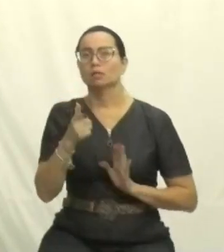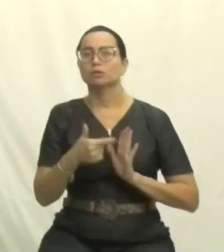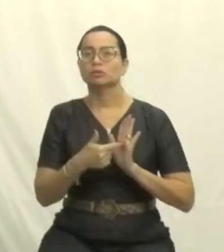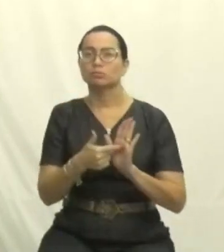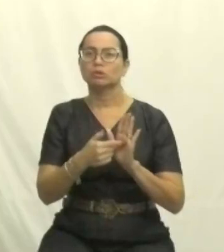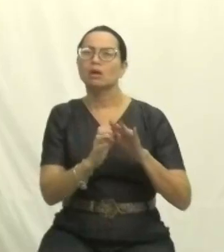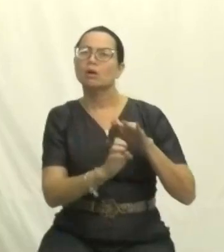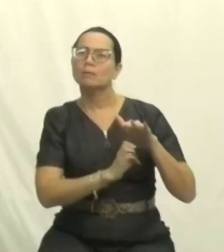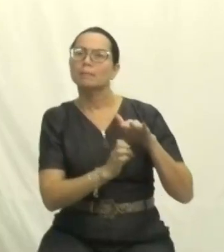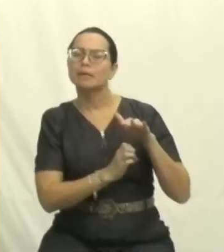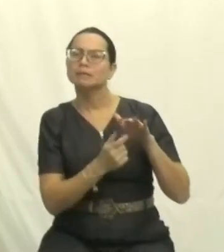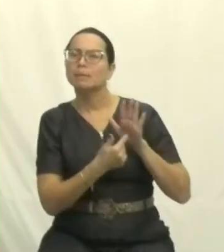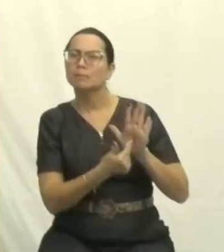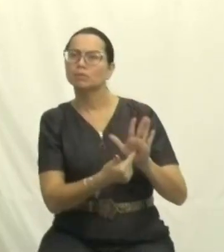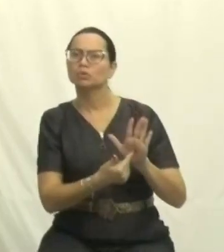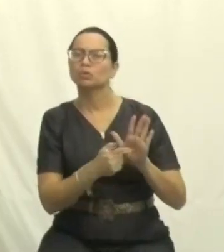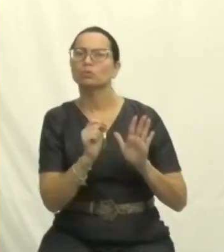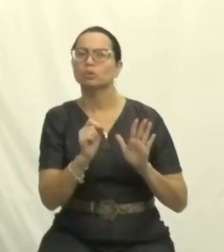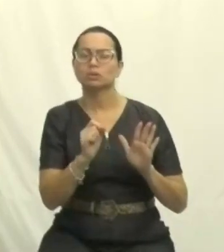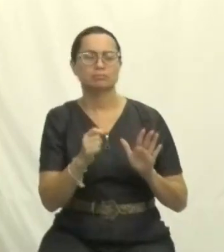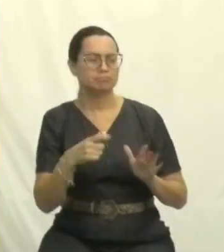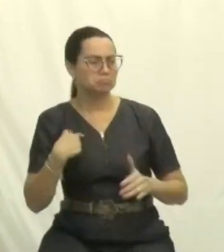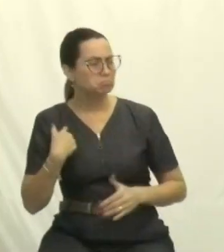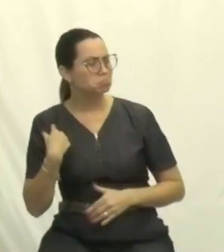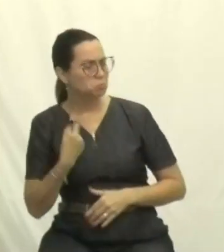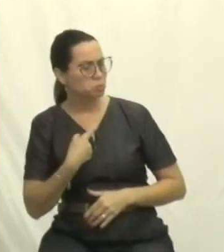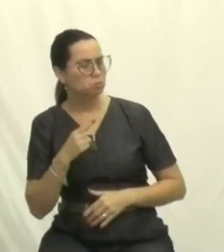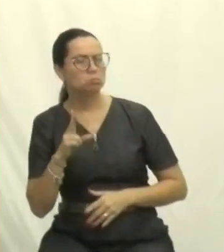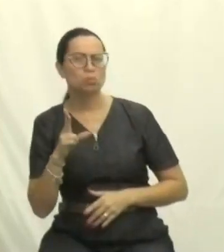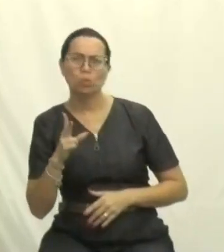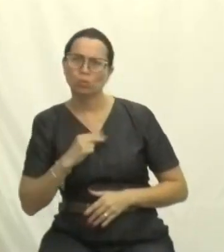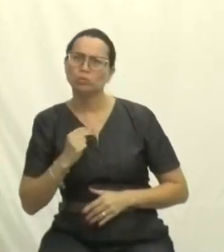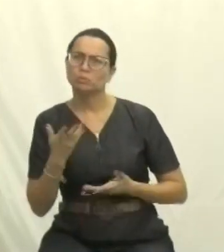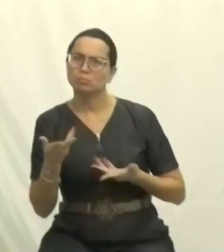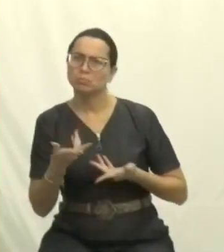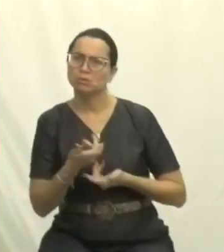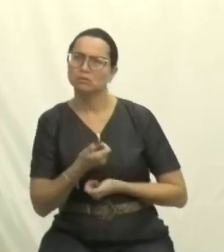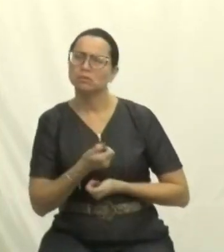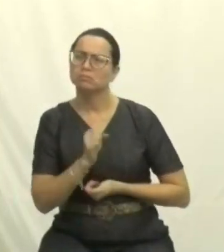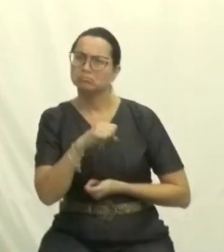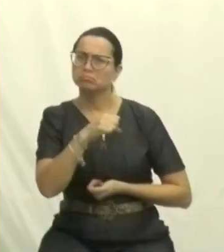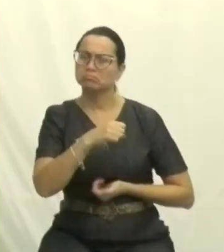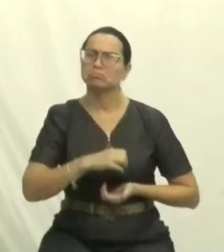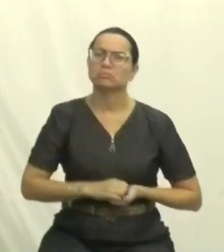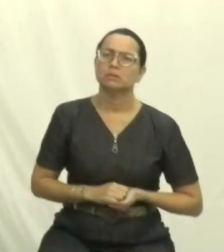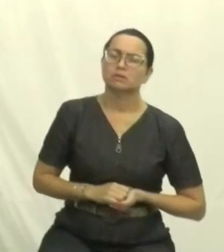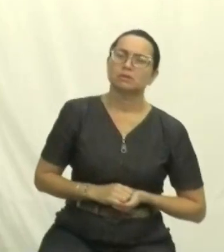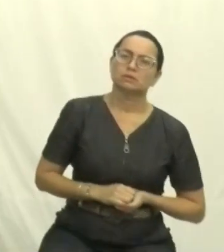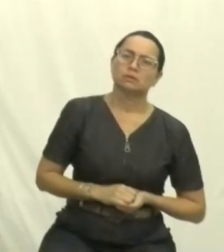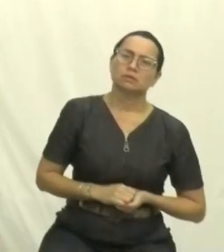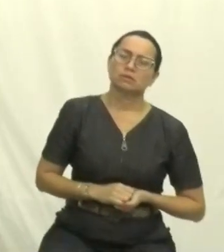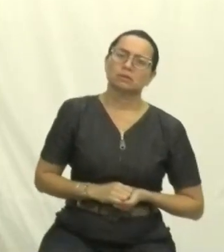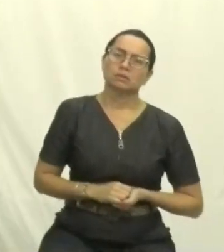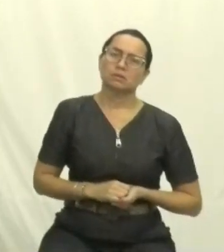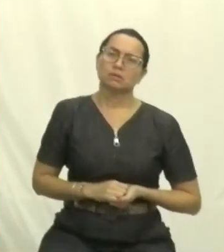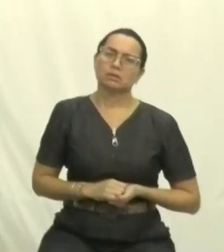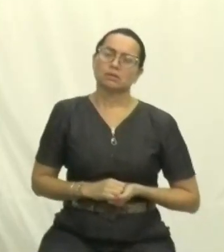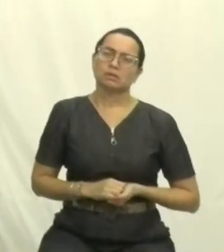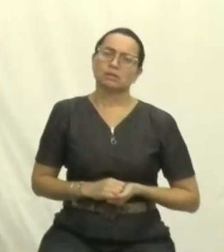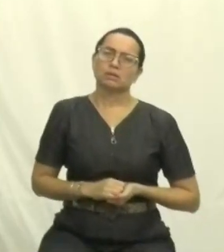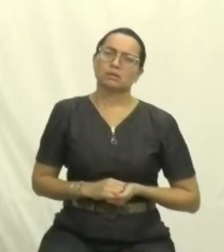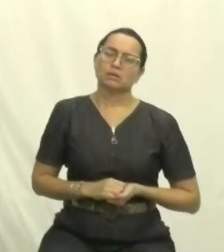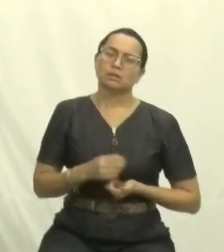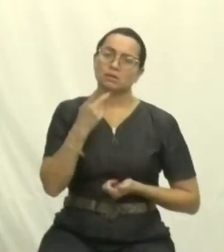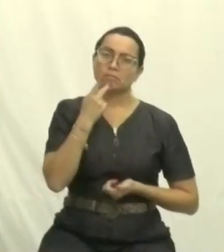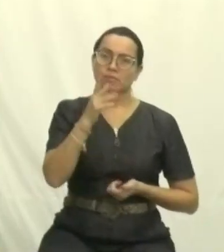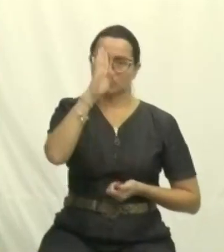de uma empresa no qual nos deixou muito satisfeito, vereador Juarez, com relação à segurança. Vossa Excelência que fala diretamente aqui